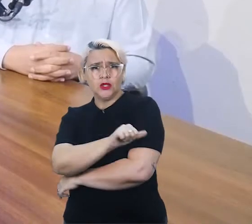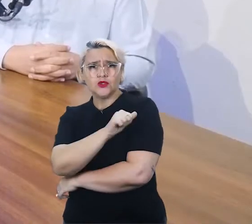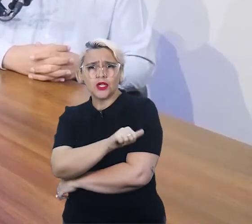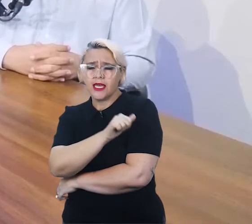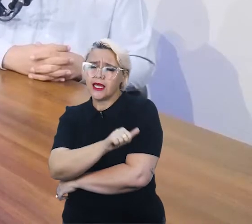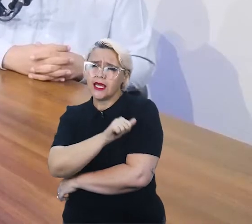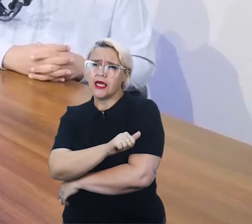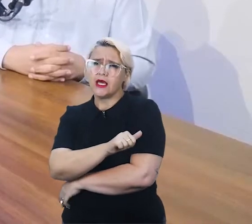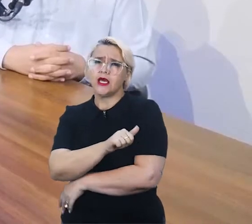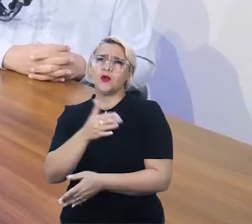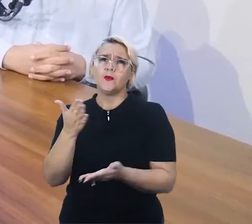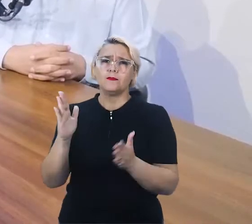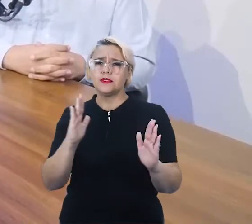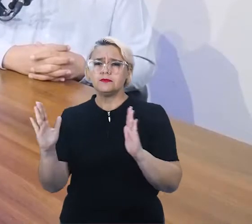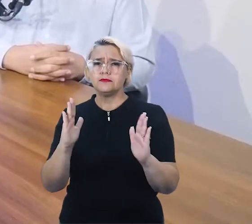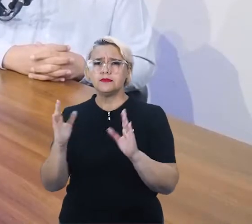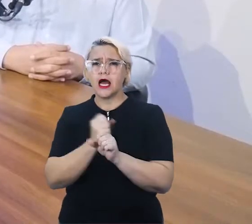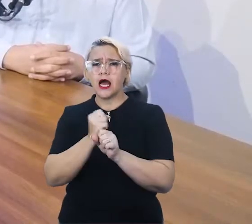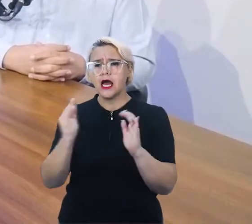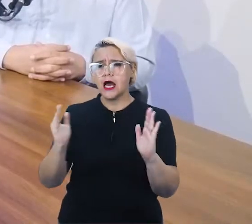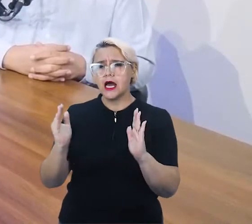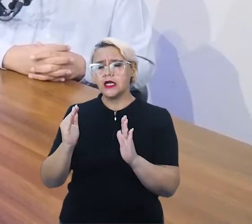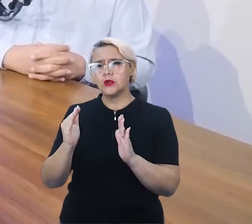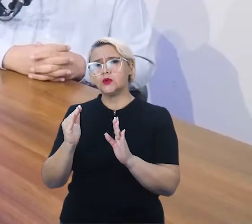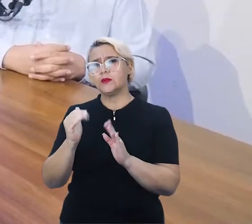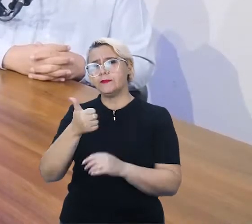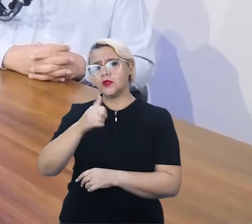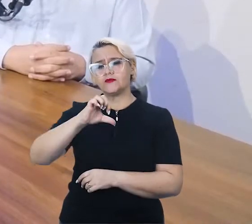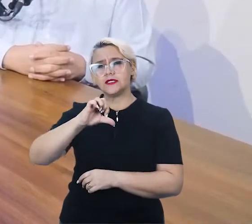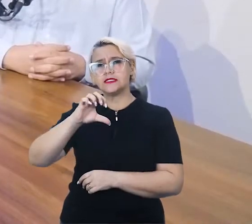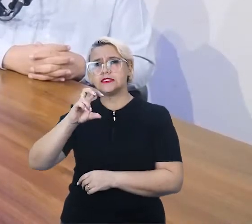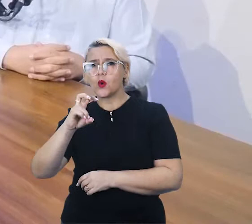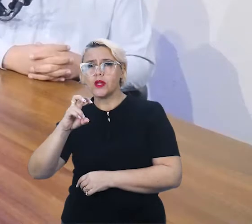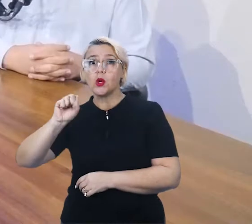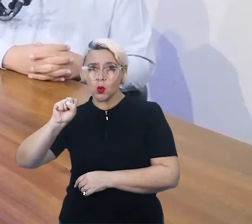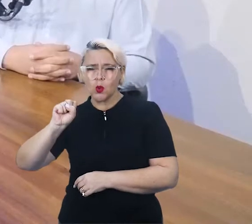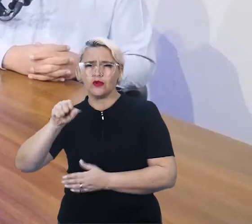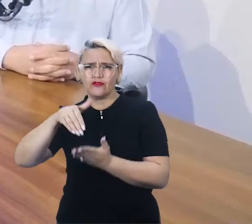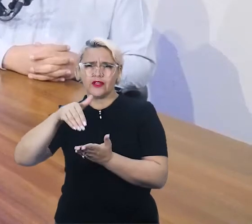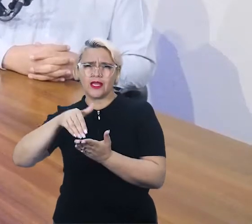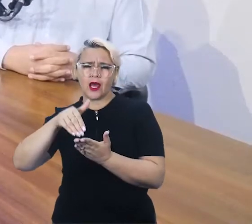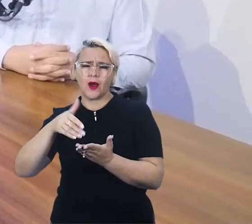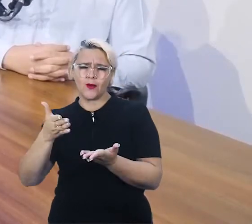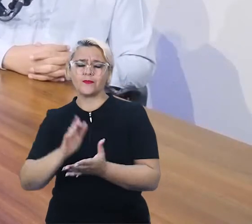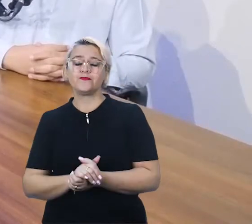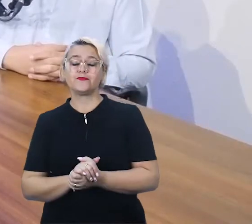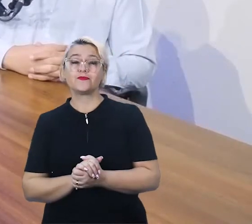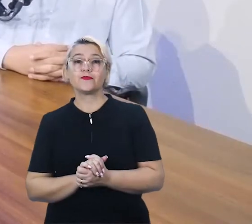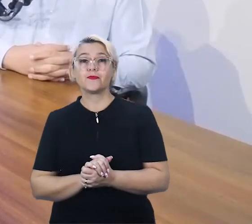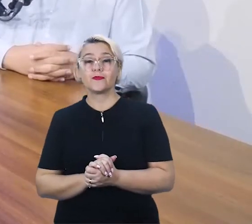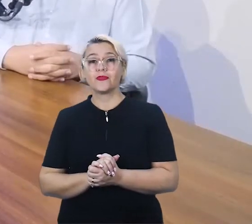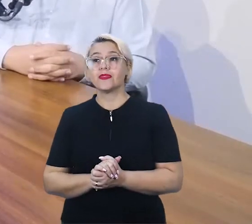Janeiro no final da década de 50, 1958. Cláudia, 50,